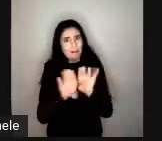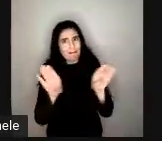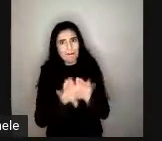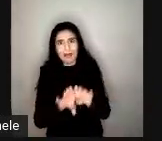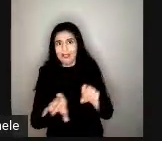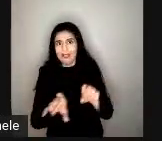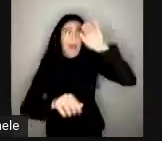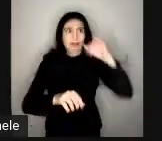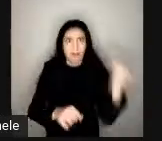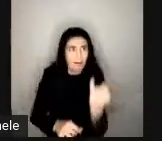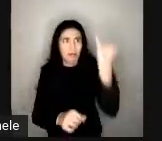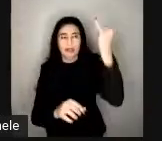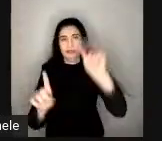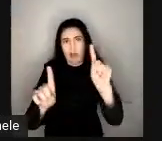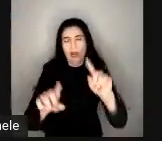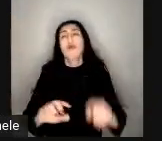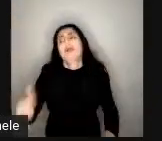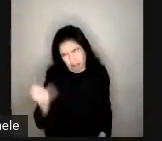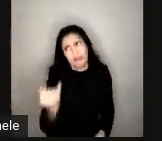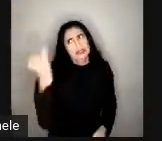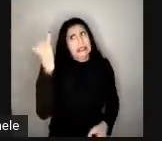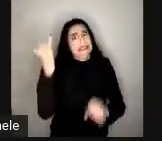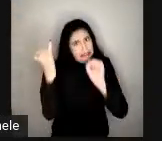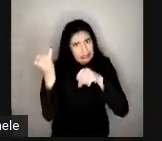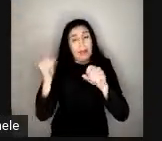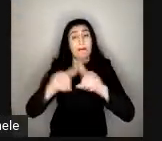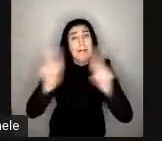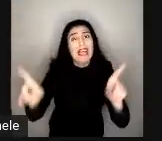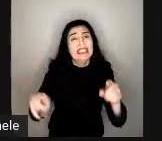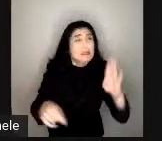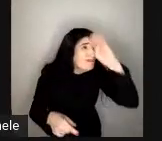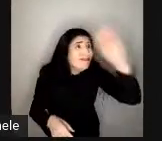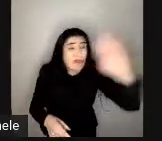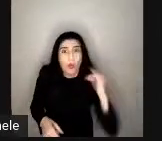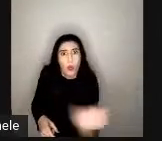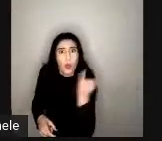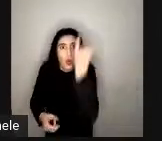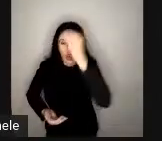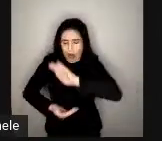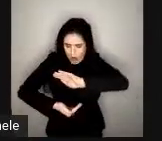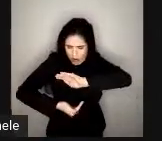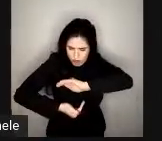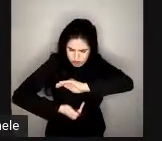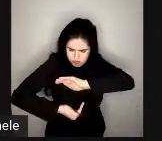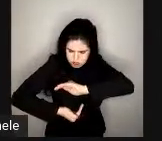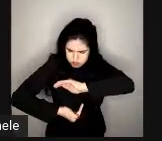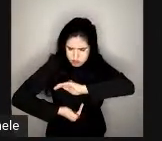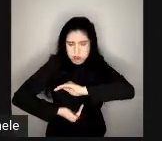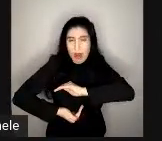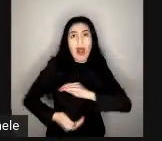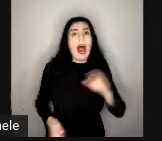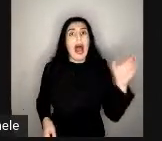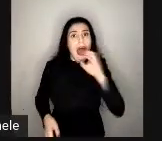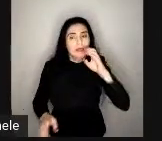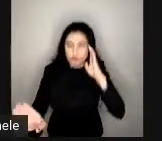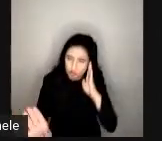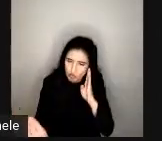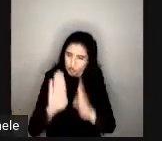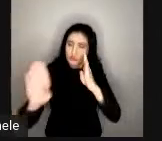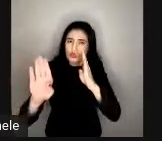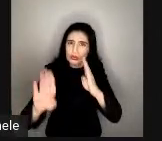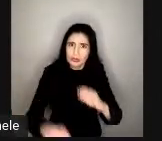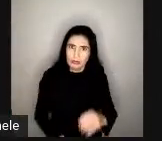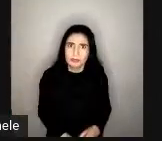mas a gente não pode abrir mão da mamografia na detecção precoce do câncer de mama. Esse